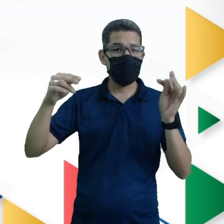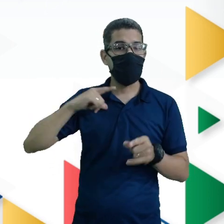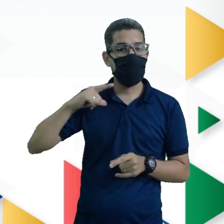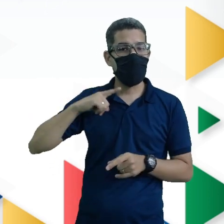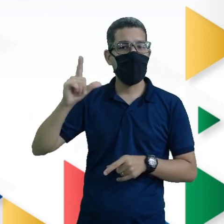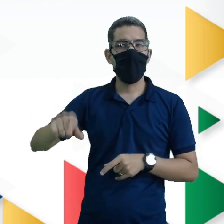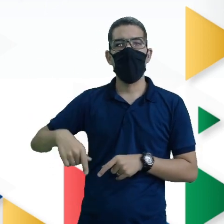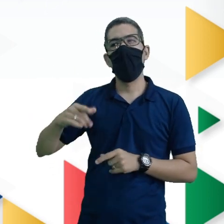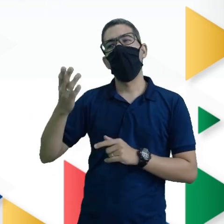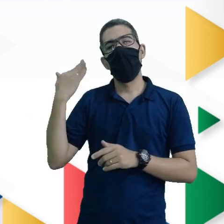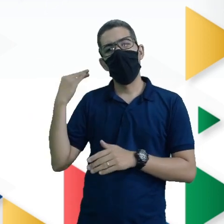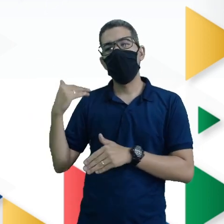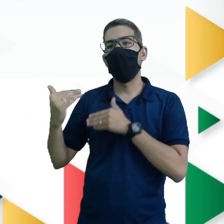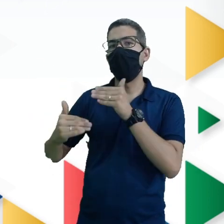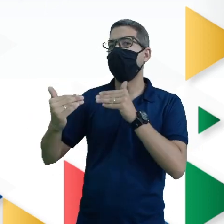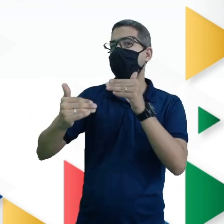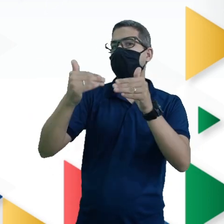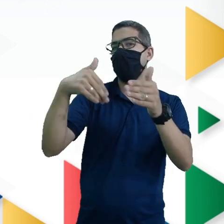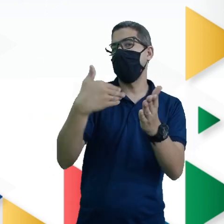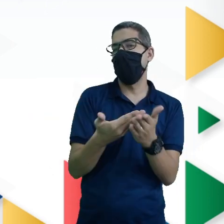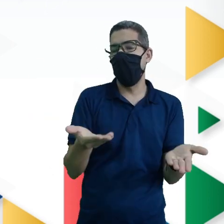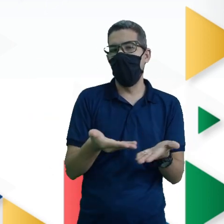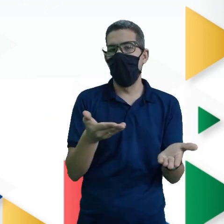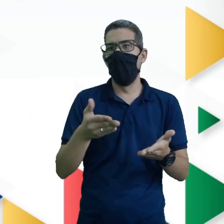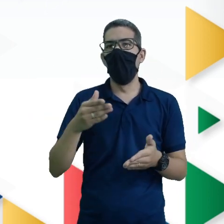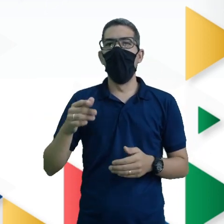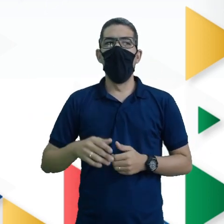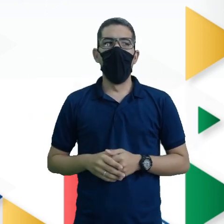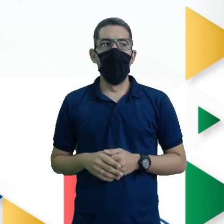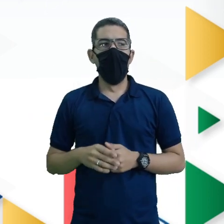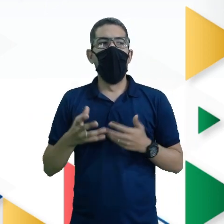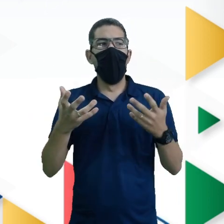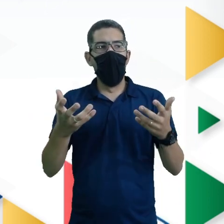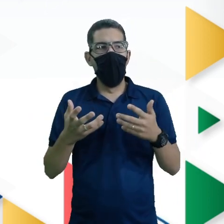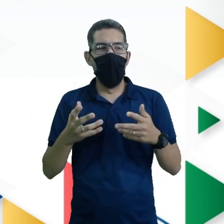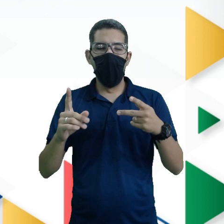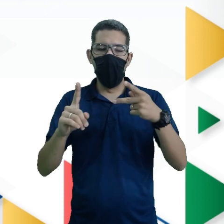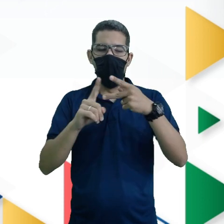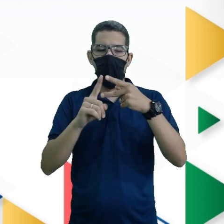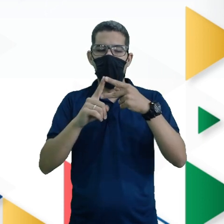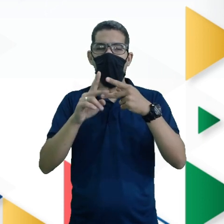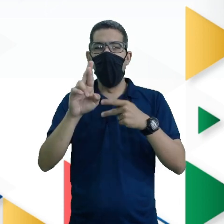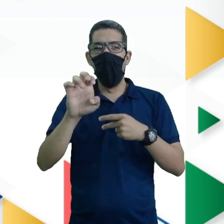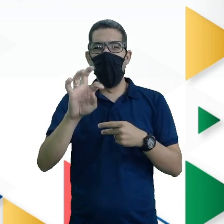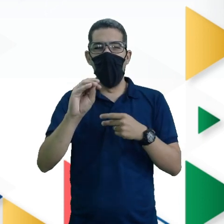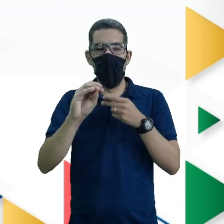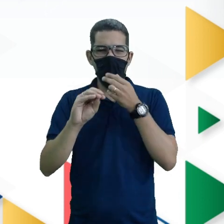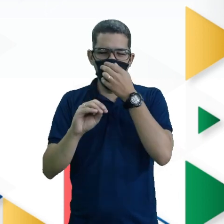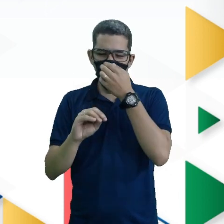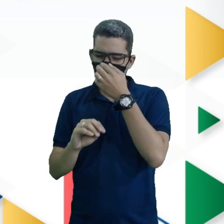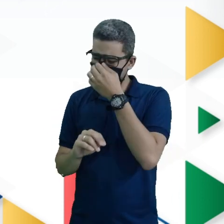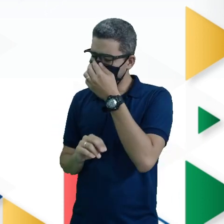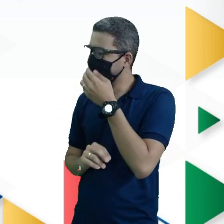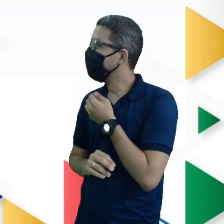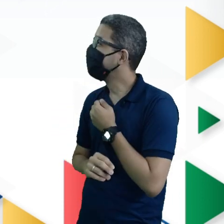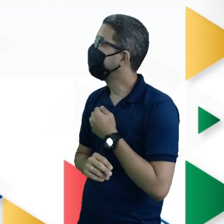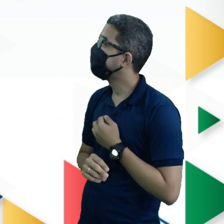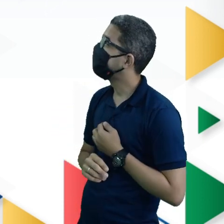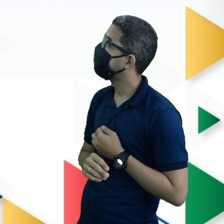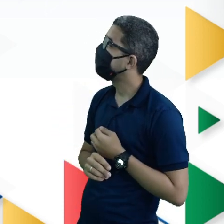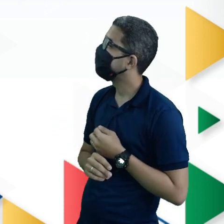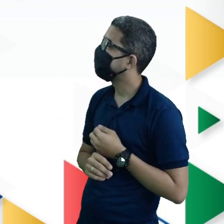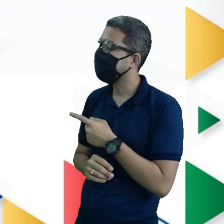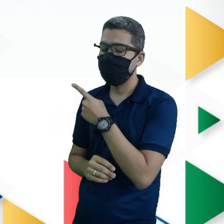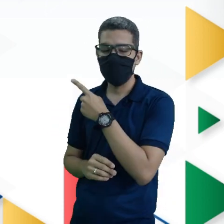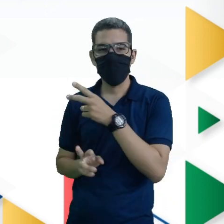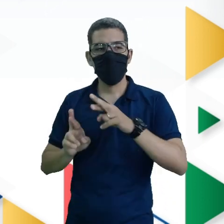evolução. Usavam, né, esse processo prático para obter o ângulo reto. Então, por exemplo, a ideia dos esticadores de